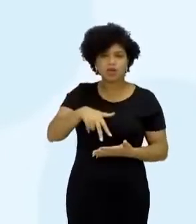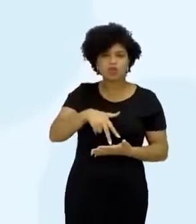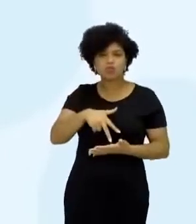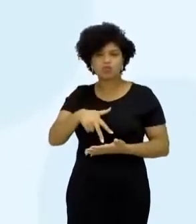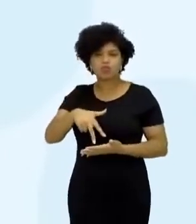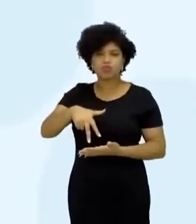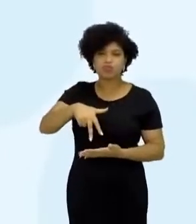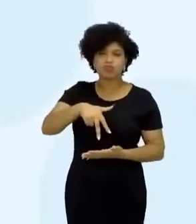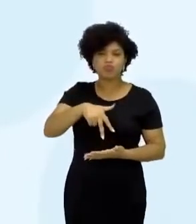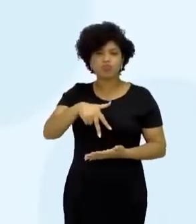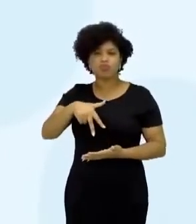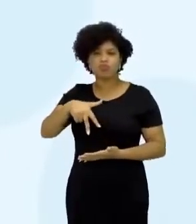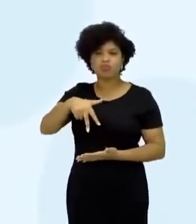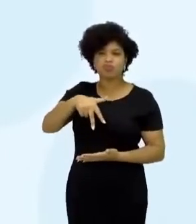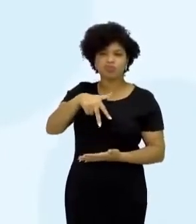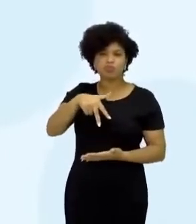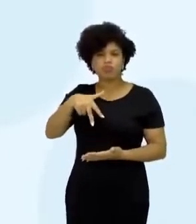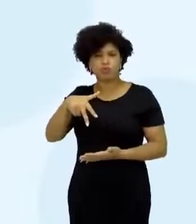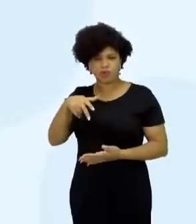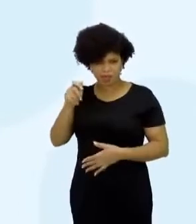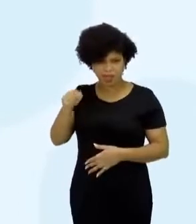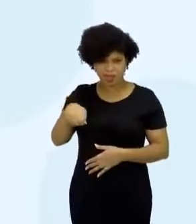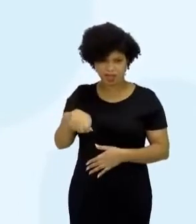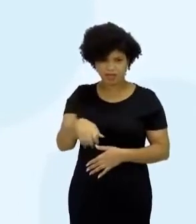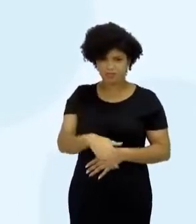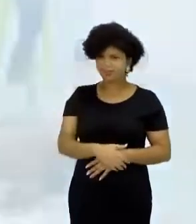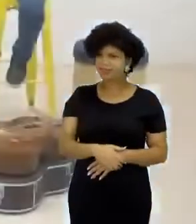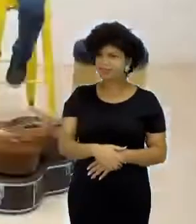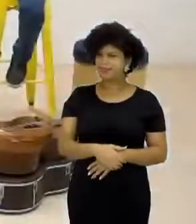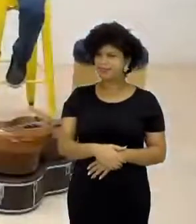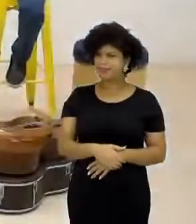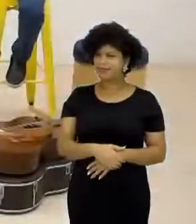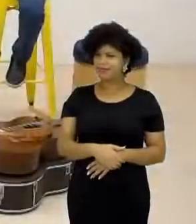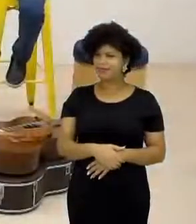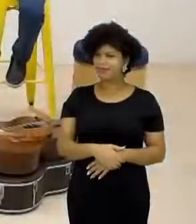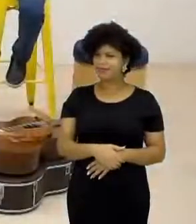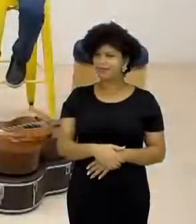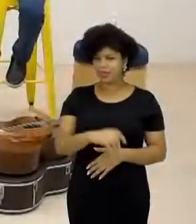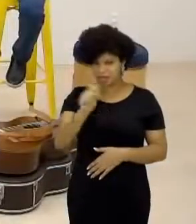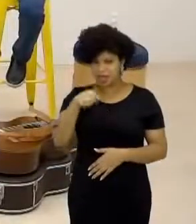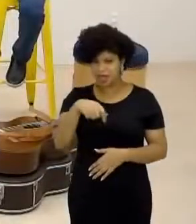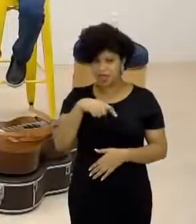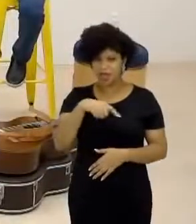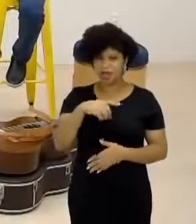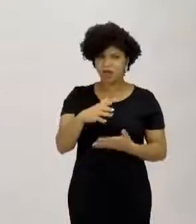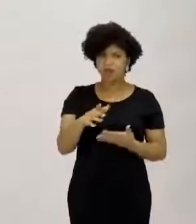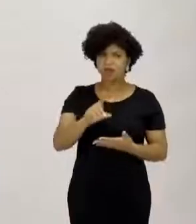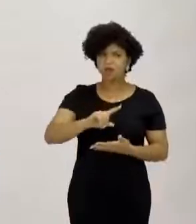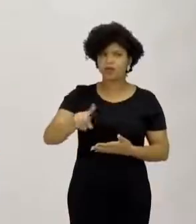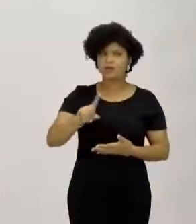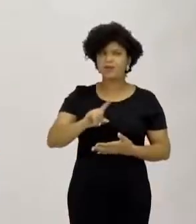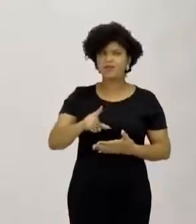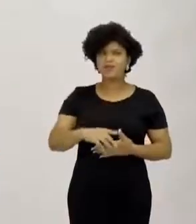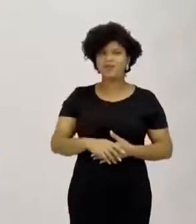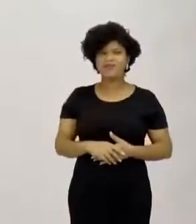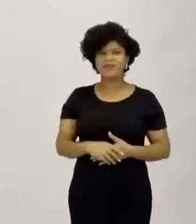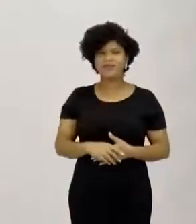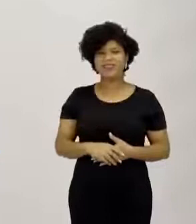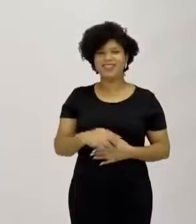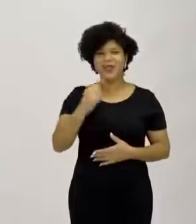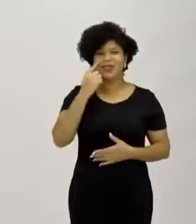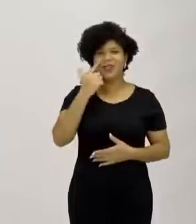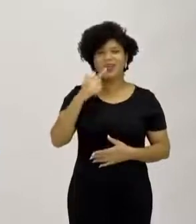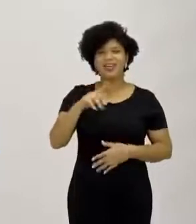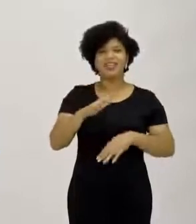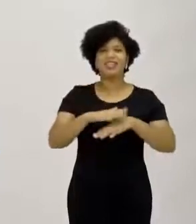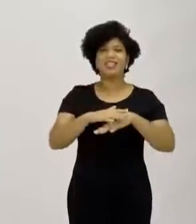ou realidade levitar pequenos corpos, né? Pequenos objetos com som. Legal isso aí, hein? É, eu acho que